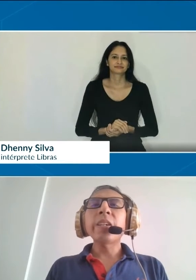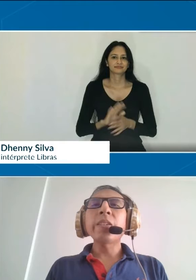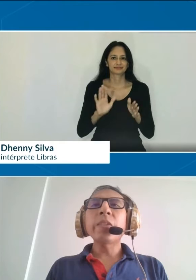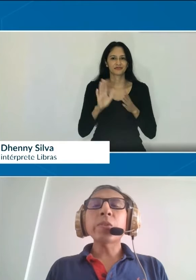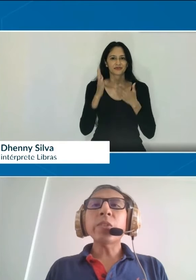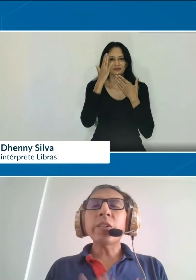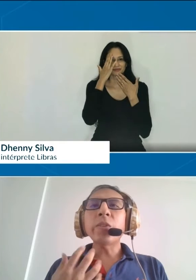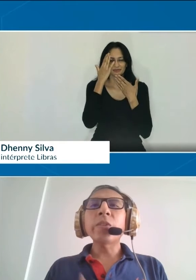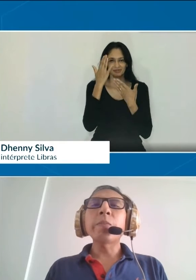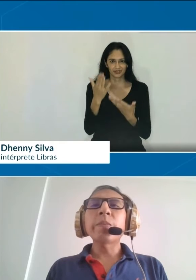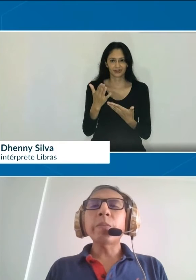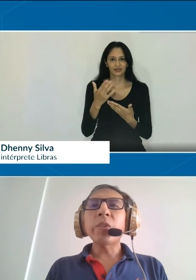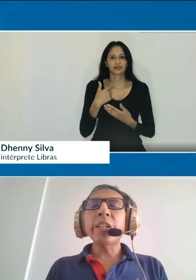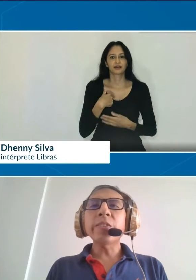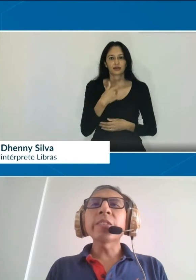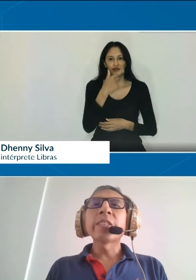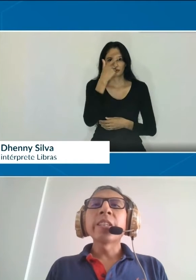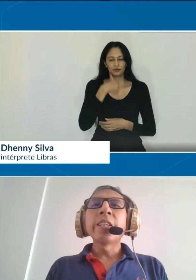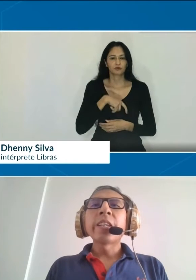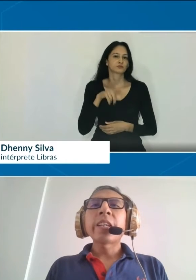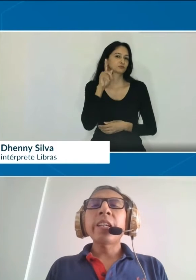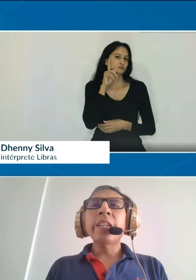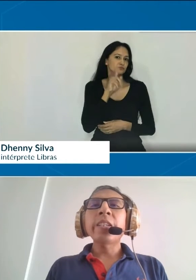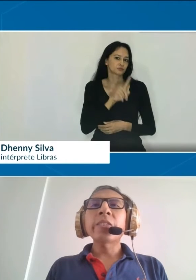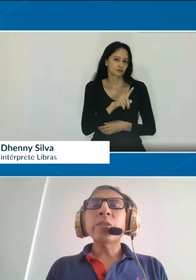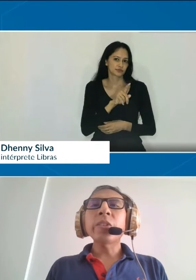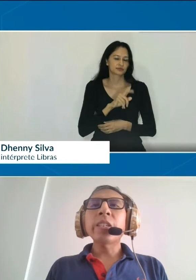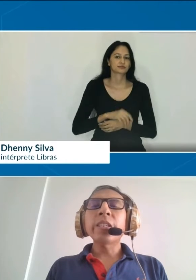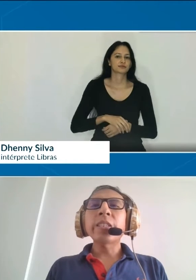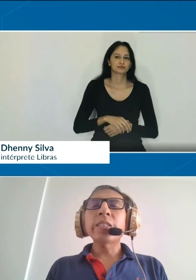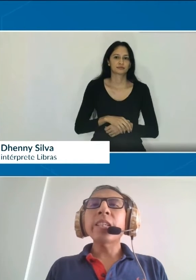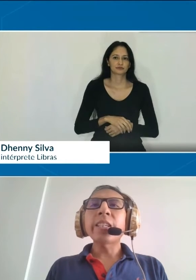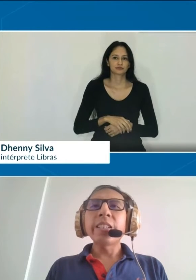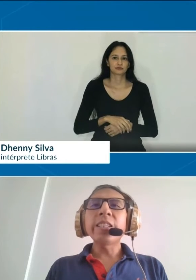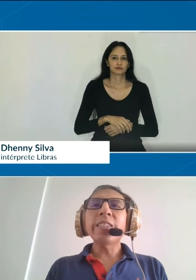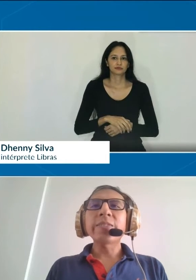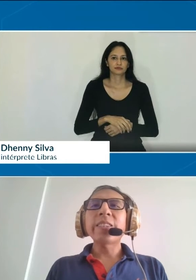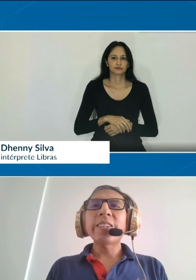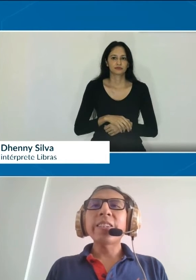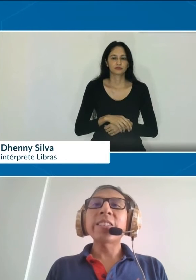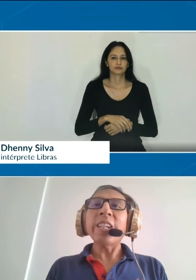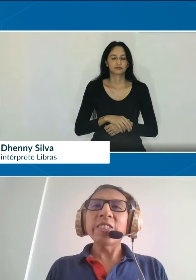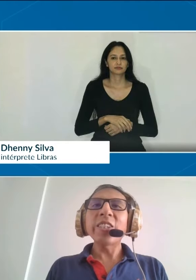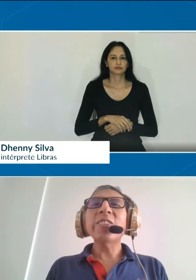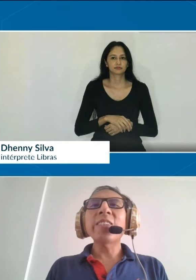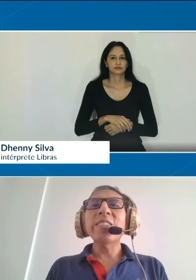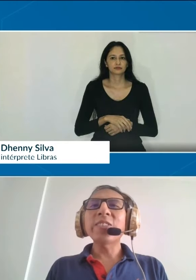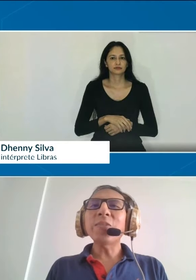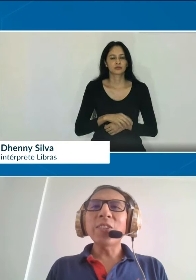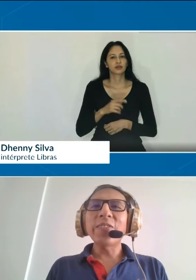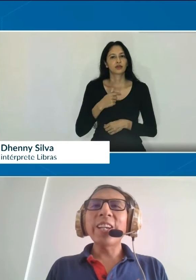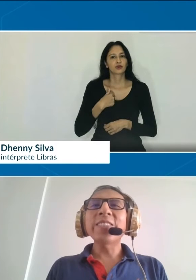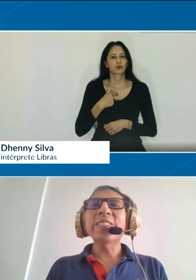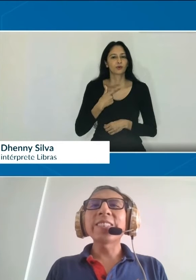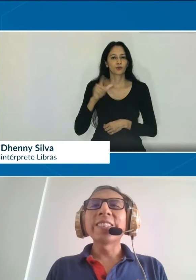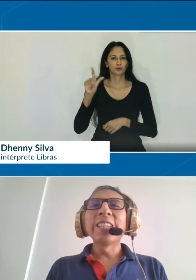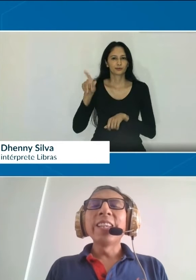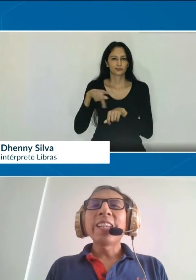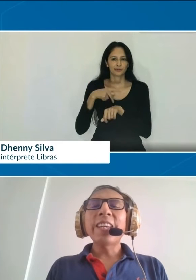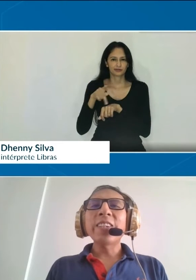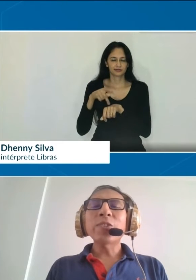Obrigado. Eu sou de cor moreno, sou de raça índia, estrangeiro também, sou